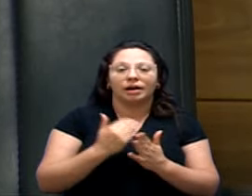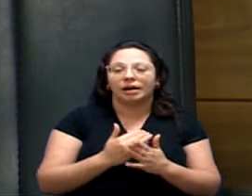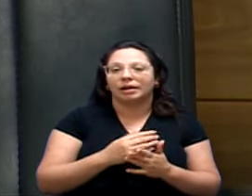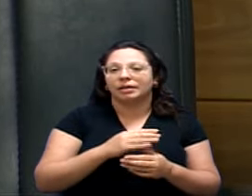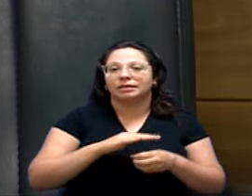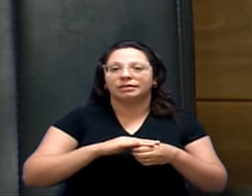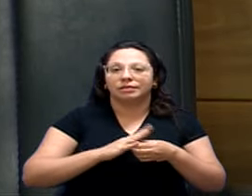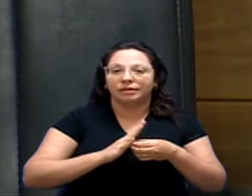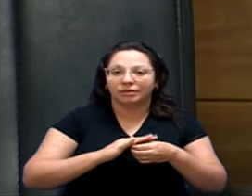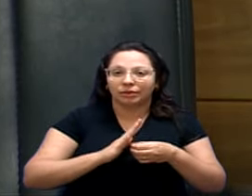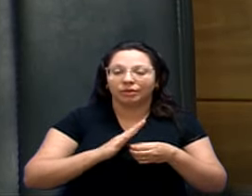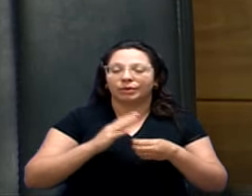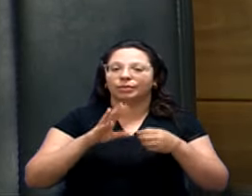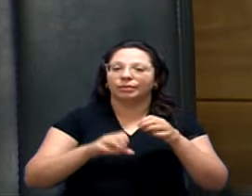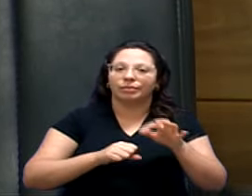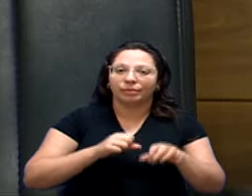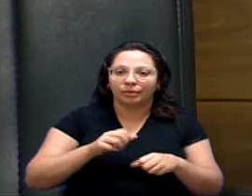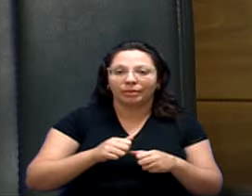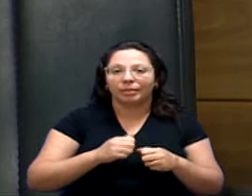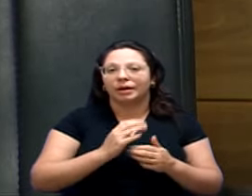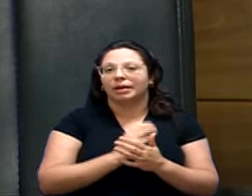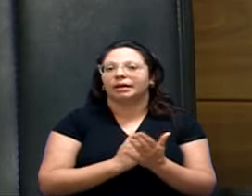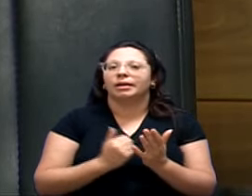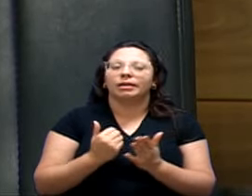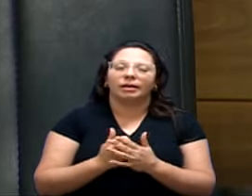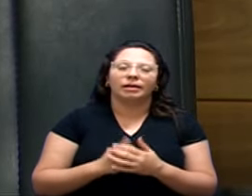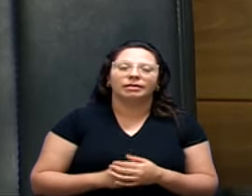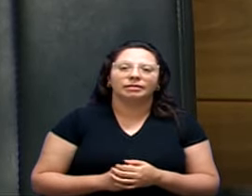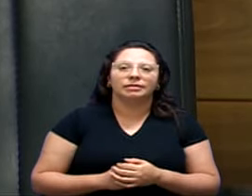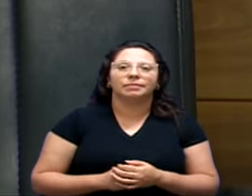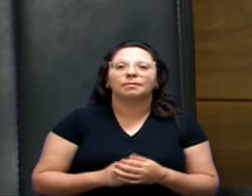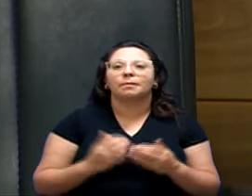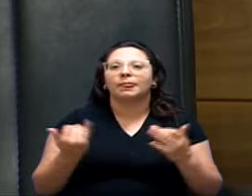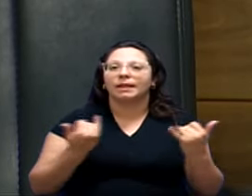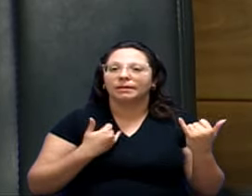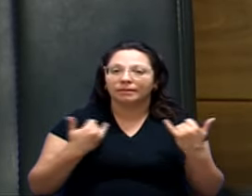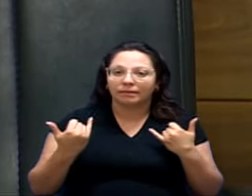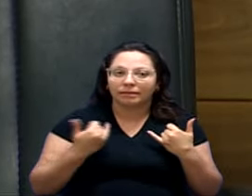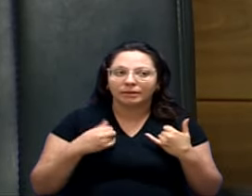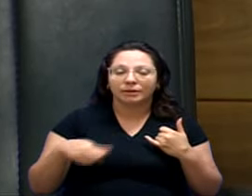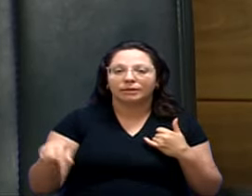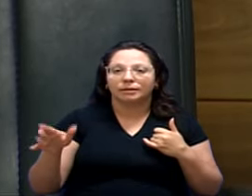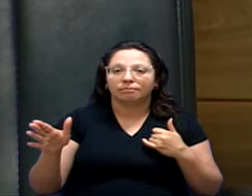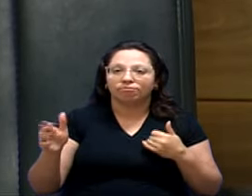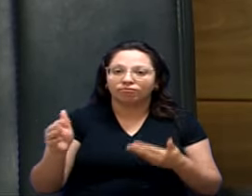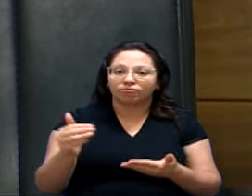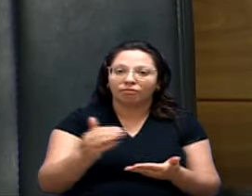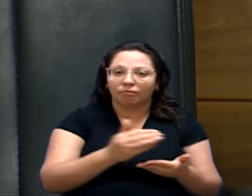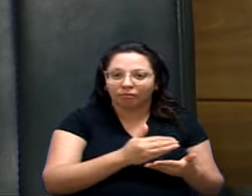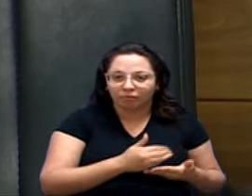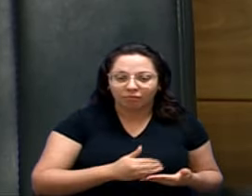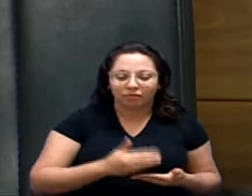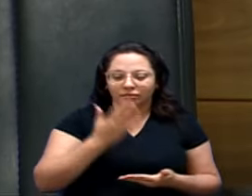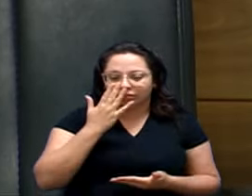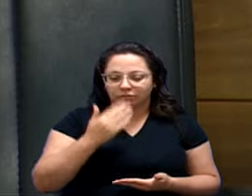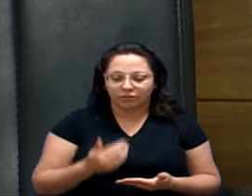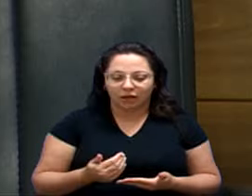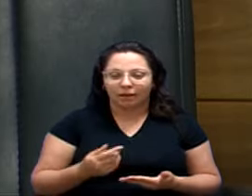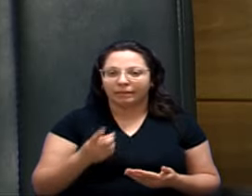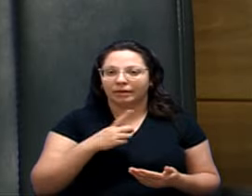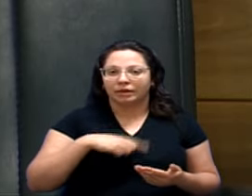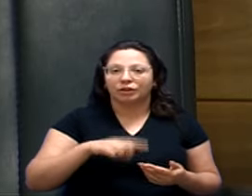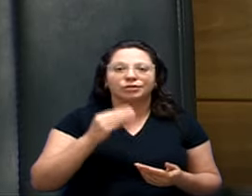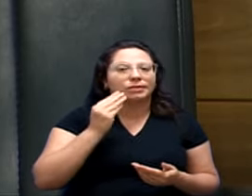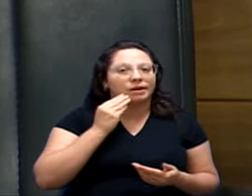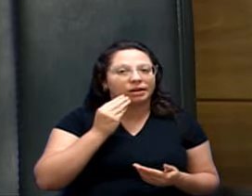gente colheu todas essas informações que a gente tem no dia a dia que a gente a gente tenta debater que tenta né tentar